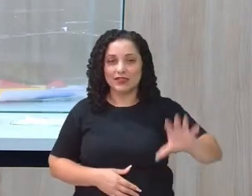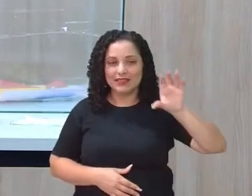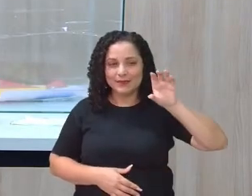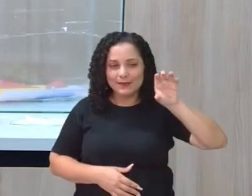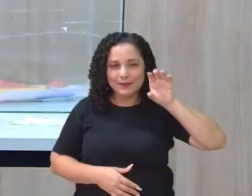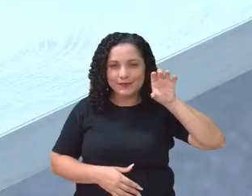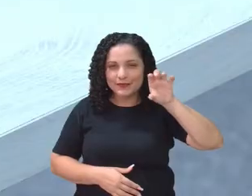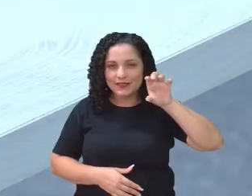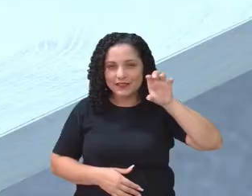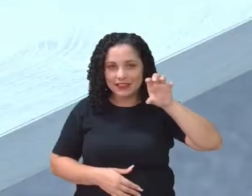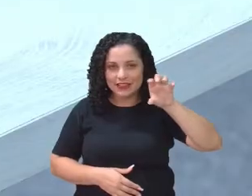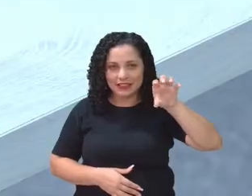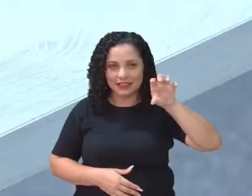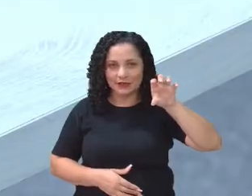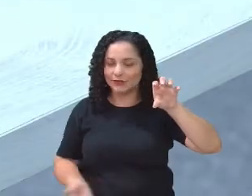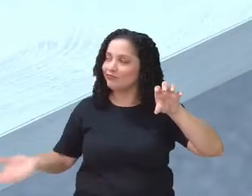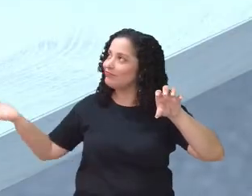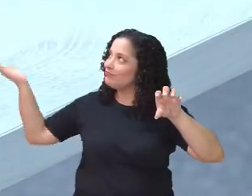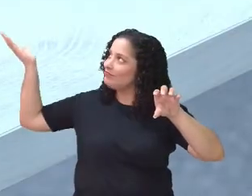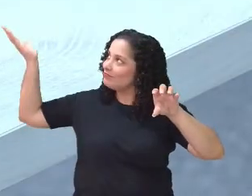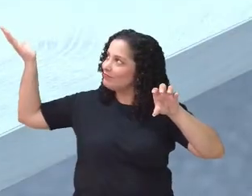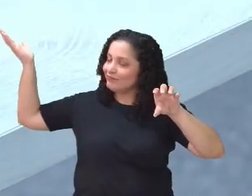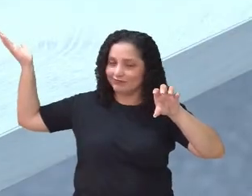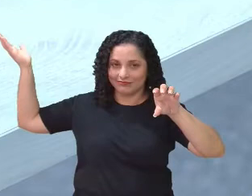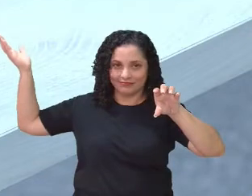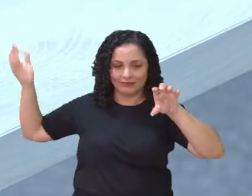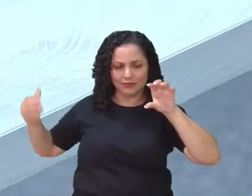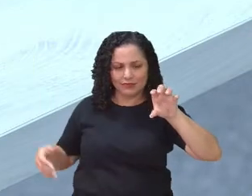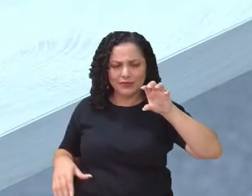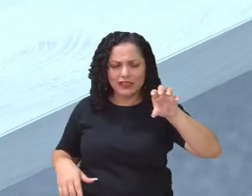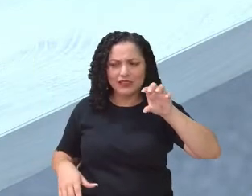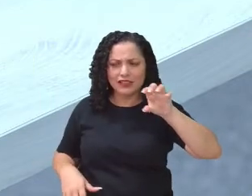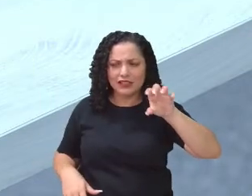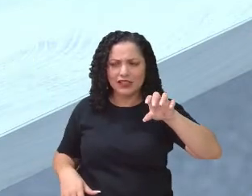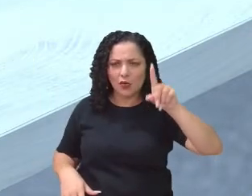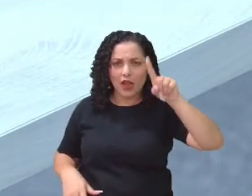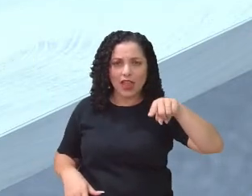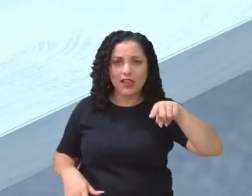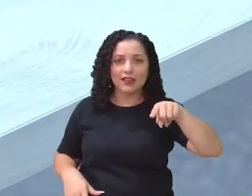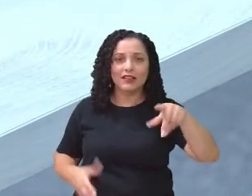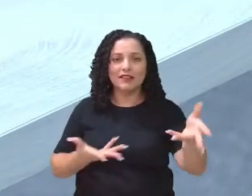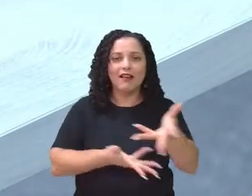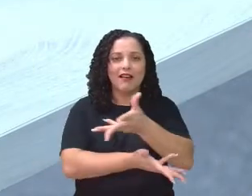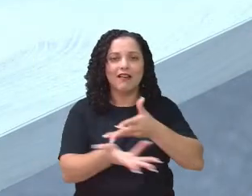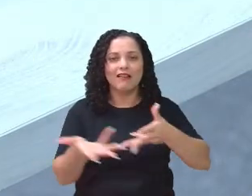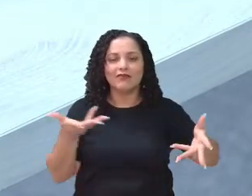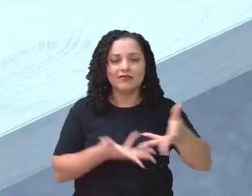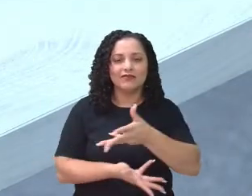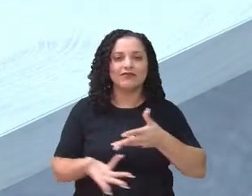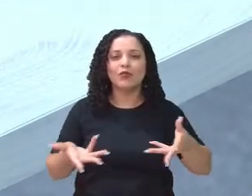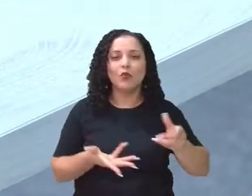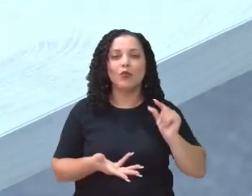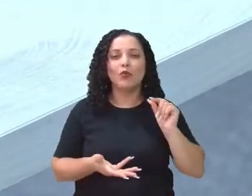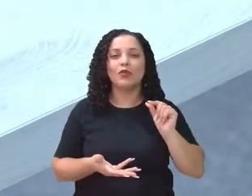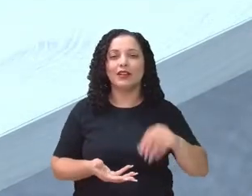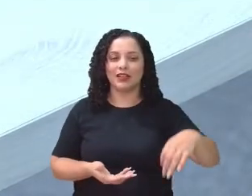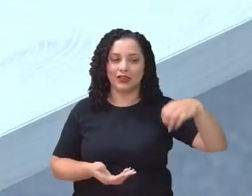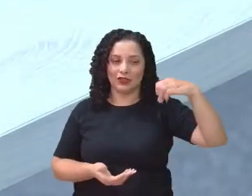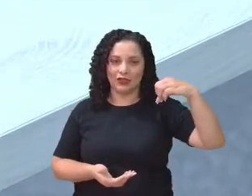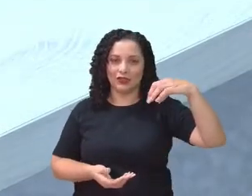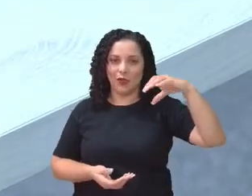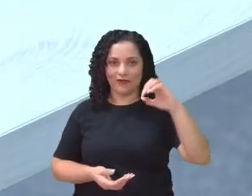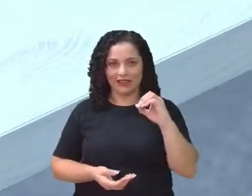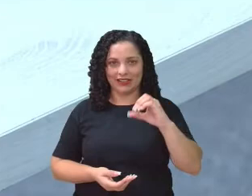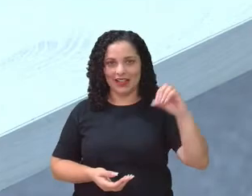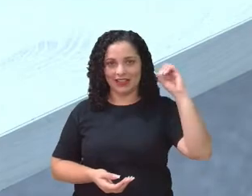pedacinho daqui, tá pegando aí, Billy? Esse pedacinho aqui, ó, corresponde a um ângulo de 90 graus. Então, o que é que eu vou fazer